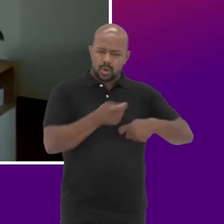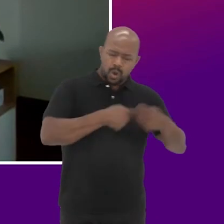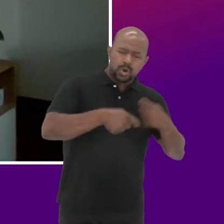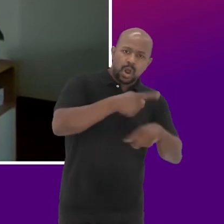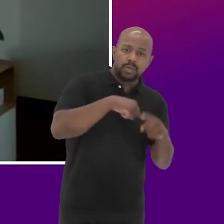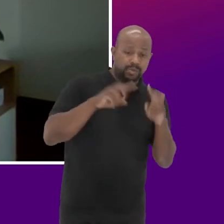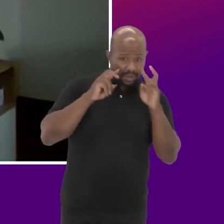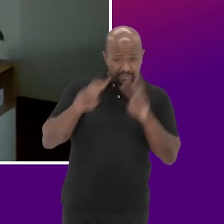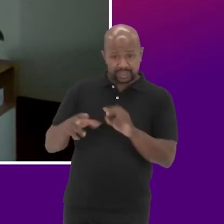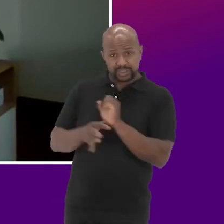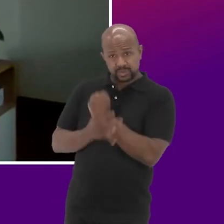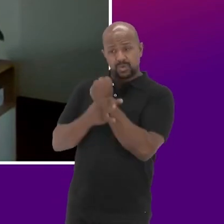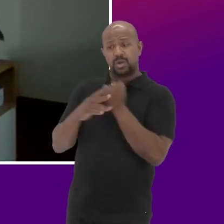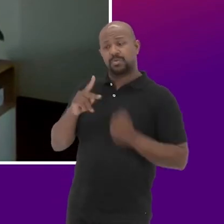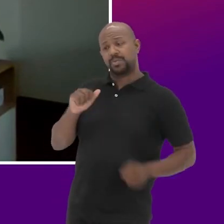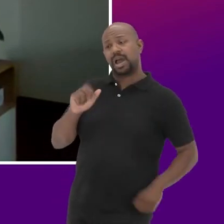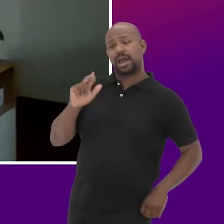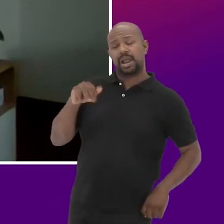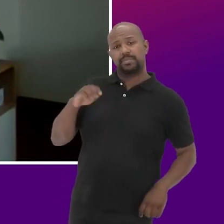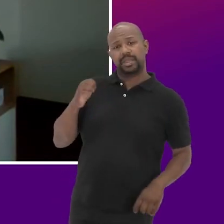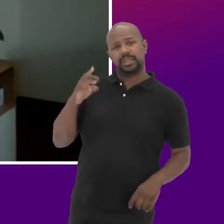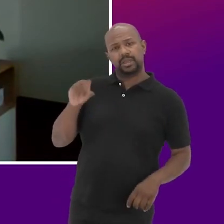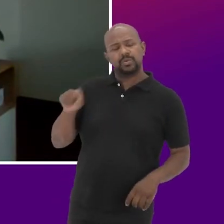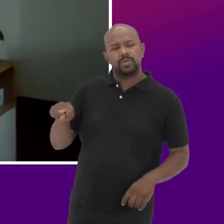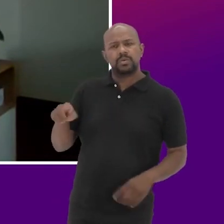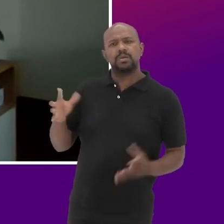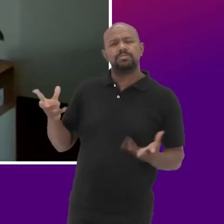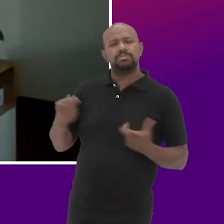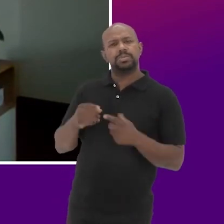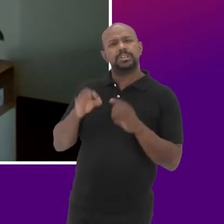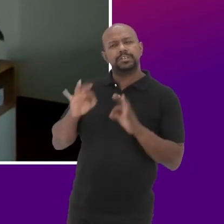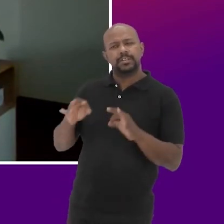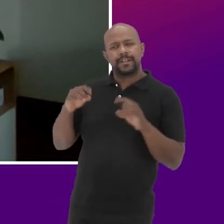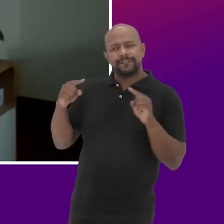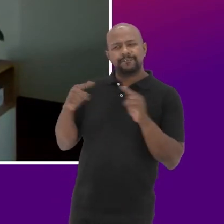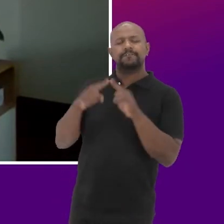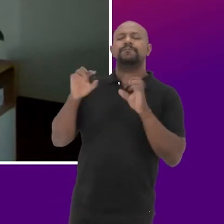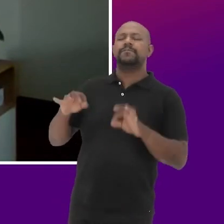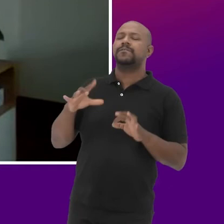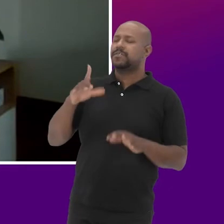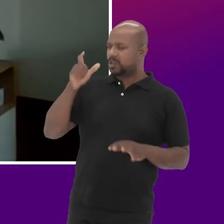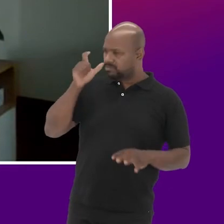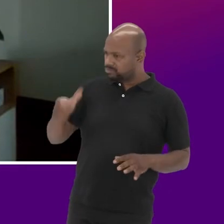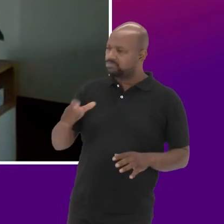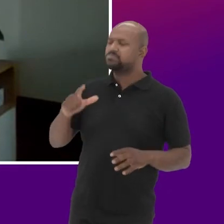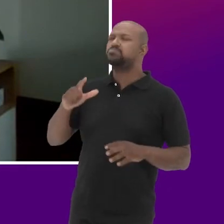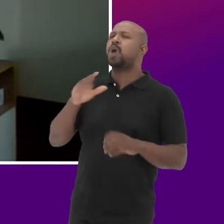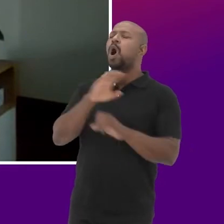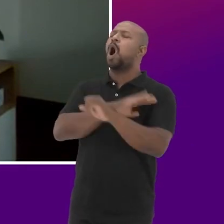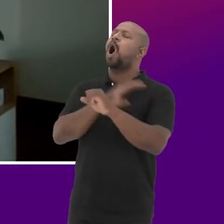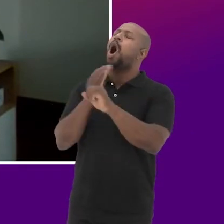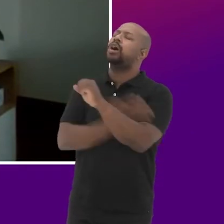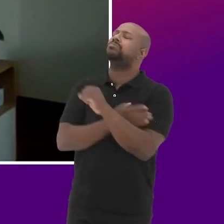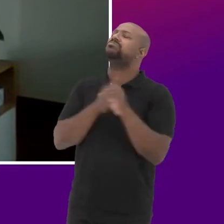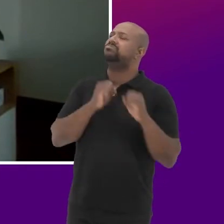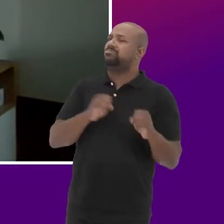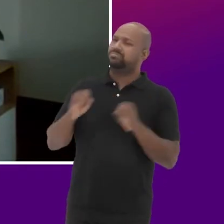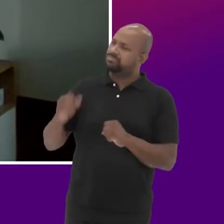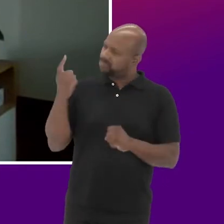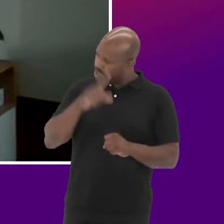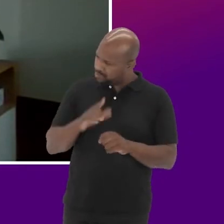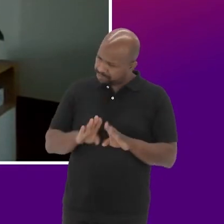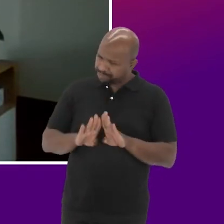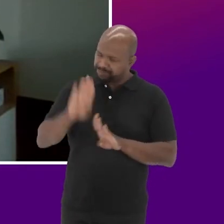econômicos, veem os seguros paramétricos como um instrumento que tem um grande potencial